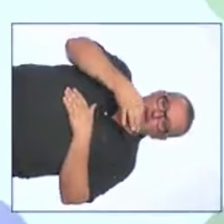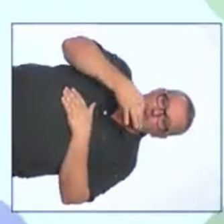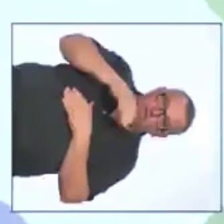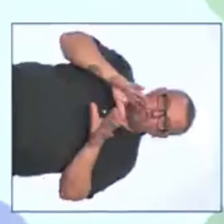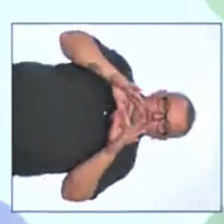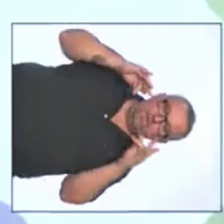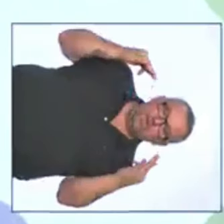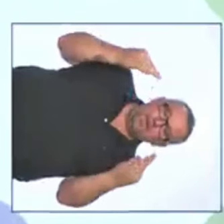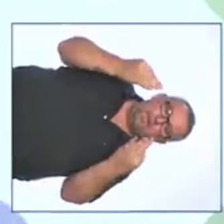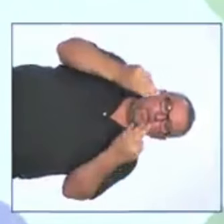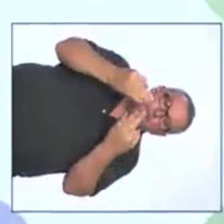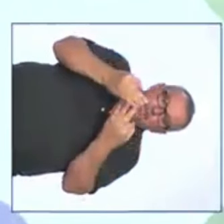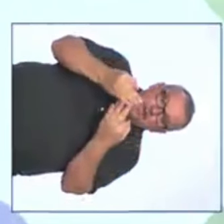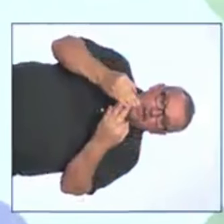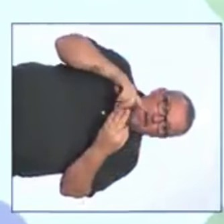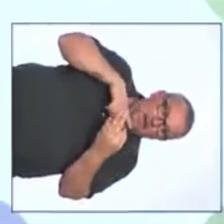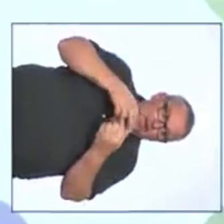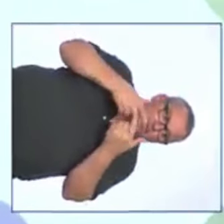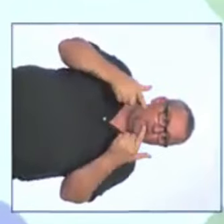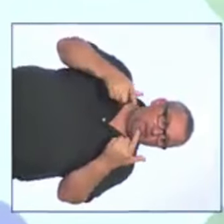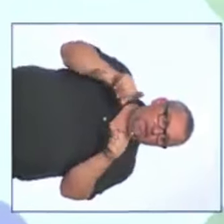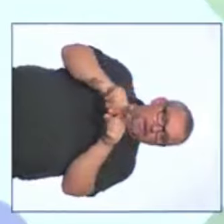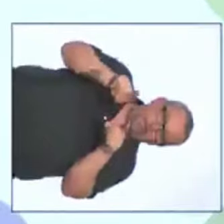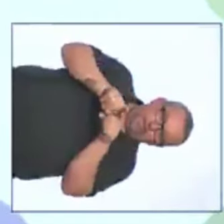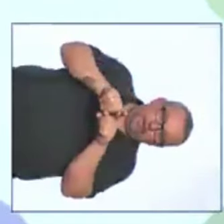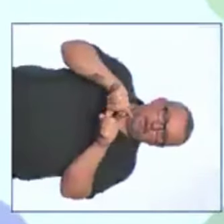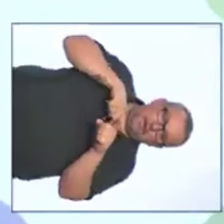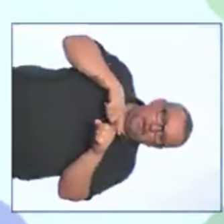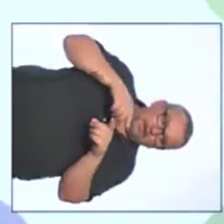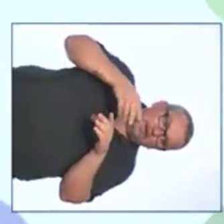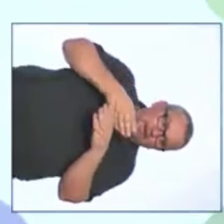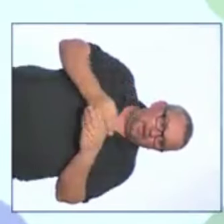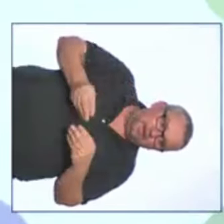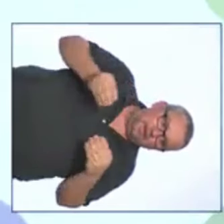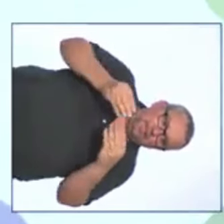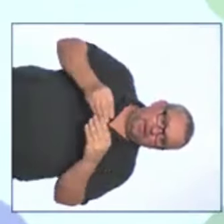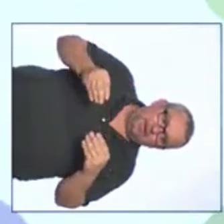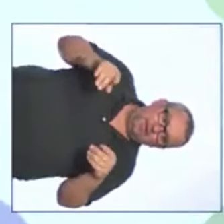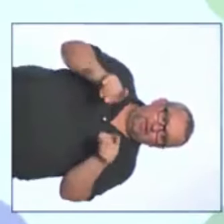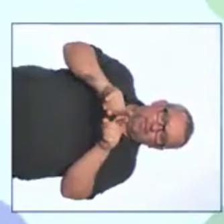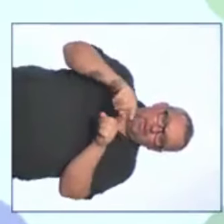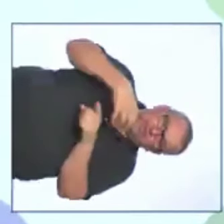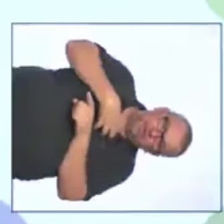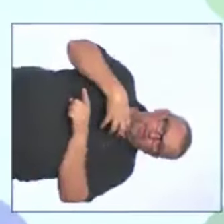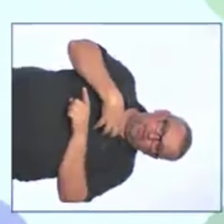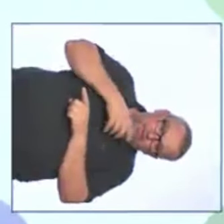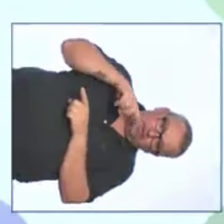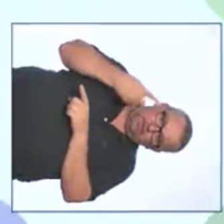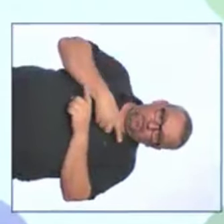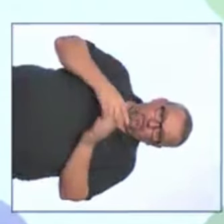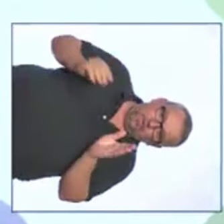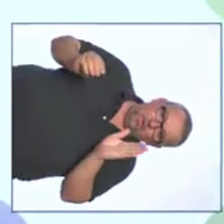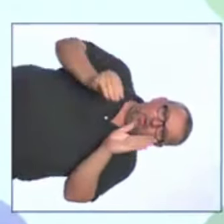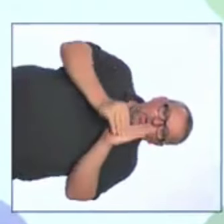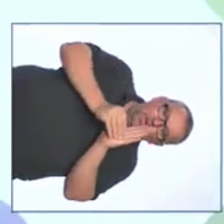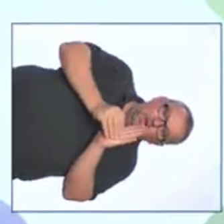família acabou se tornando algo também que é afetivo é um sentimento que a gente coloca